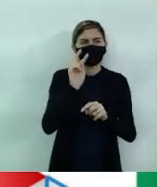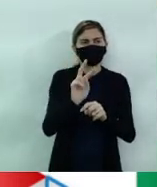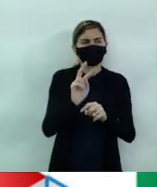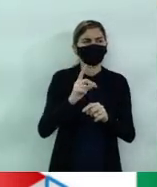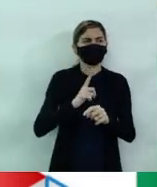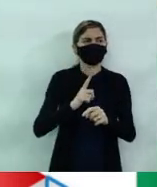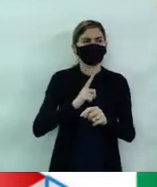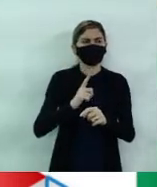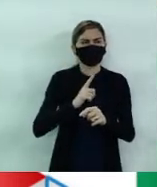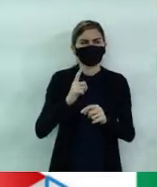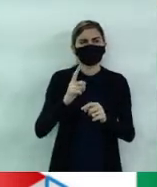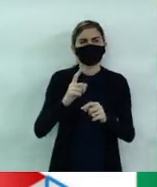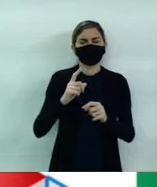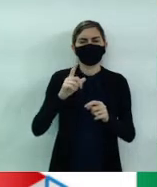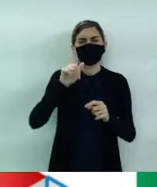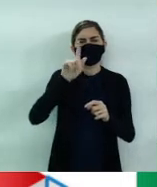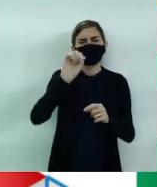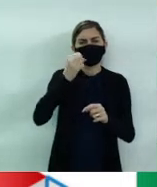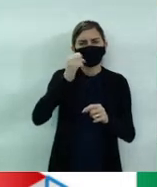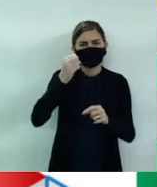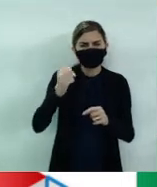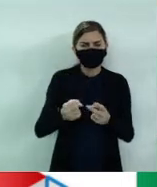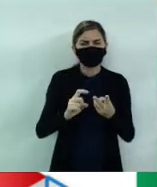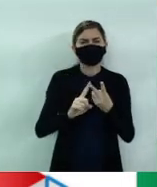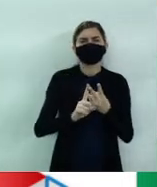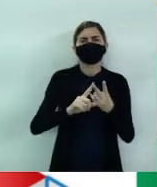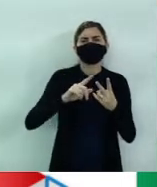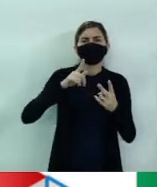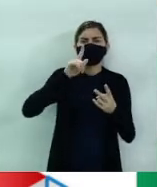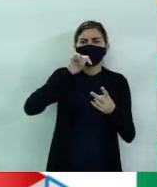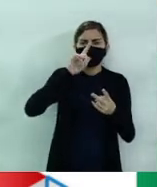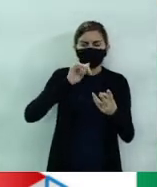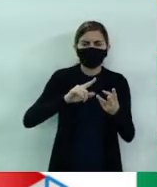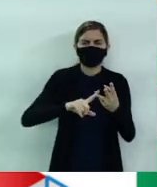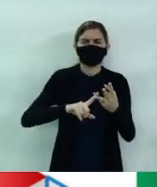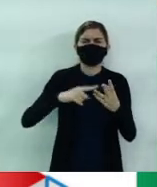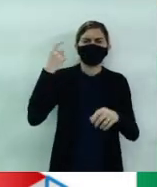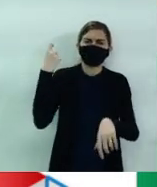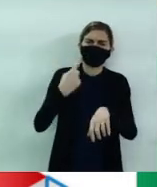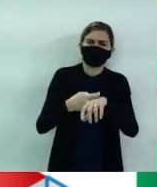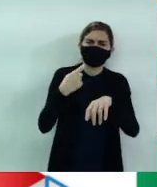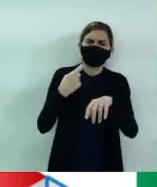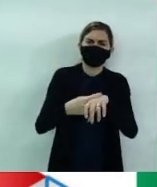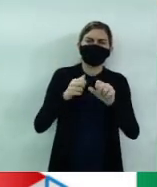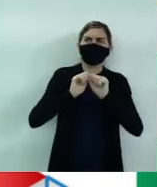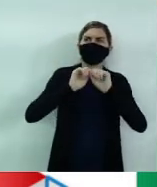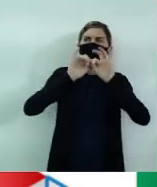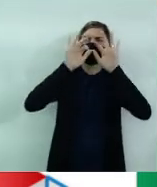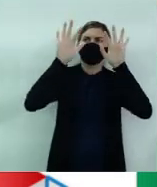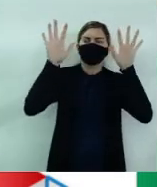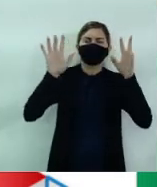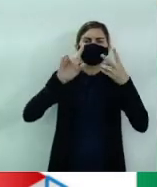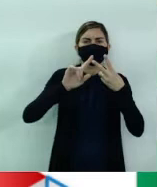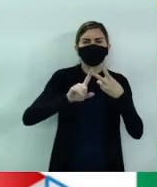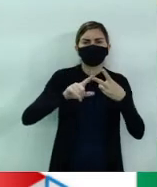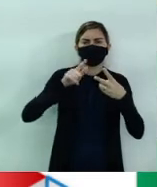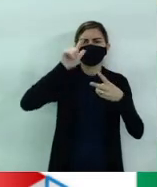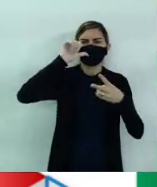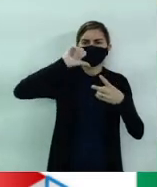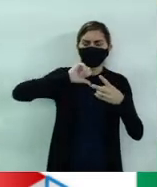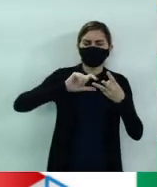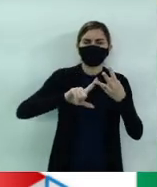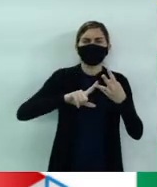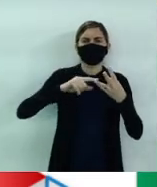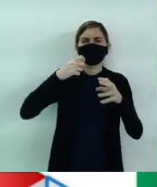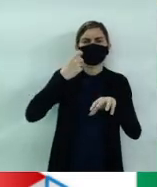tem aí o estado gasoso, o estado líquido e o estado sólido. Quem vai interferir? A